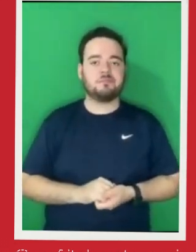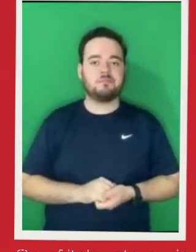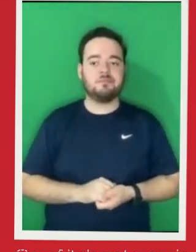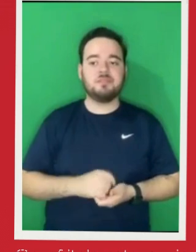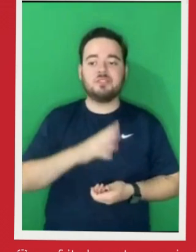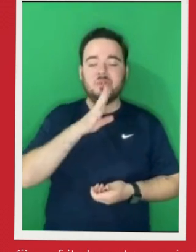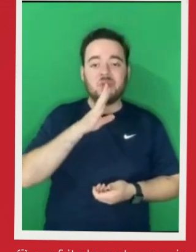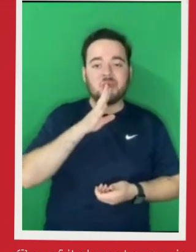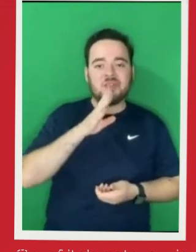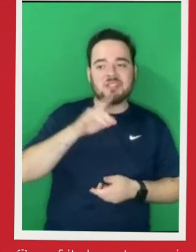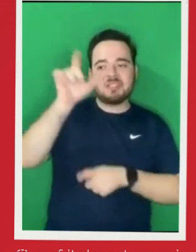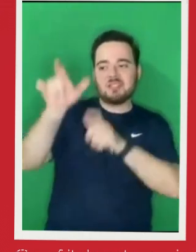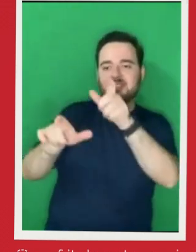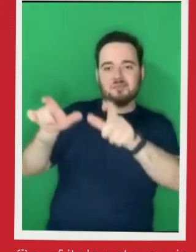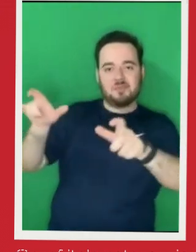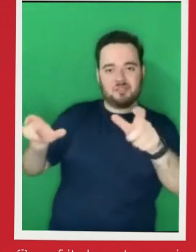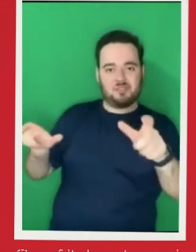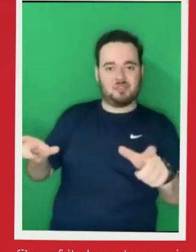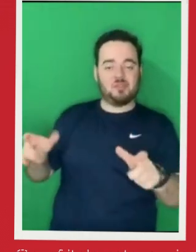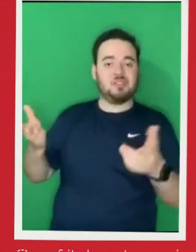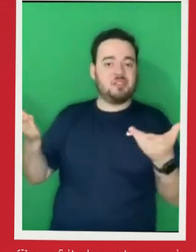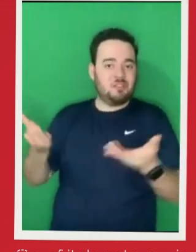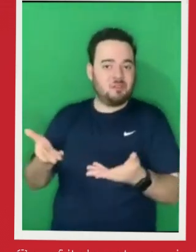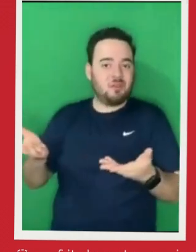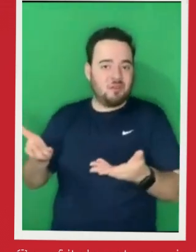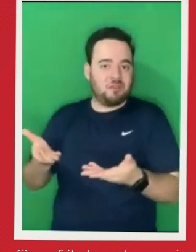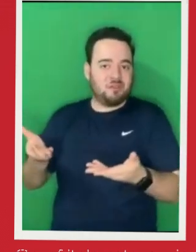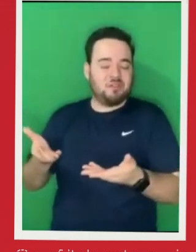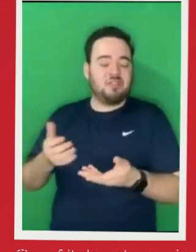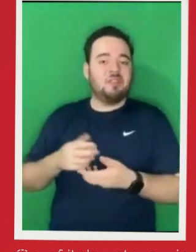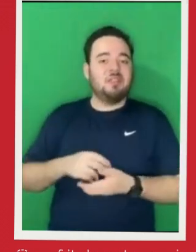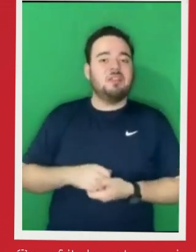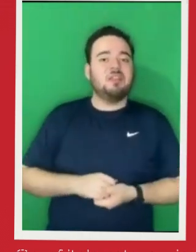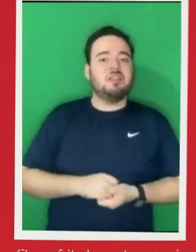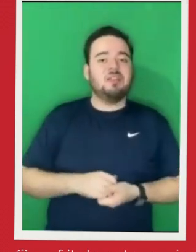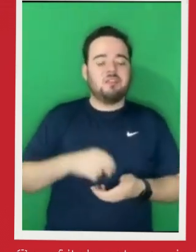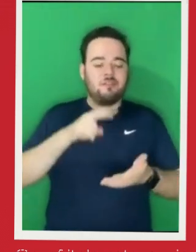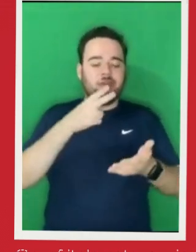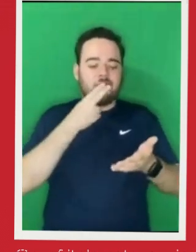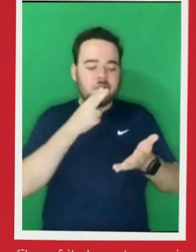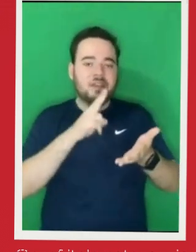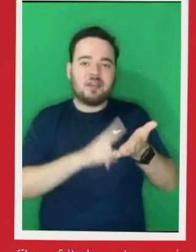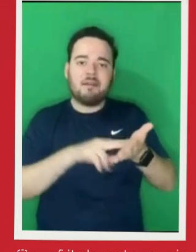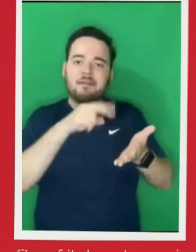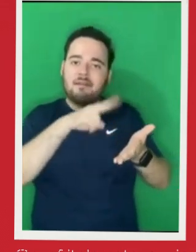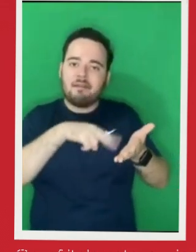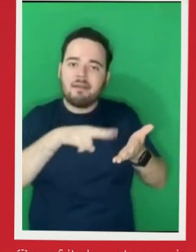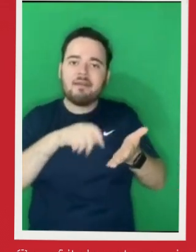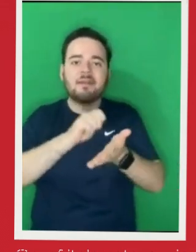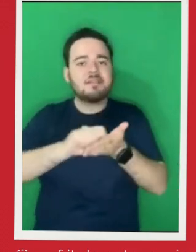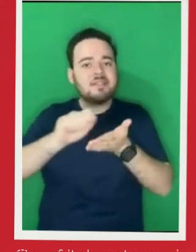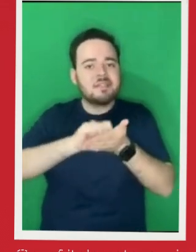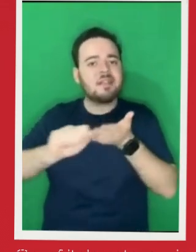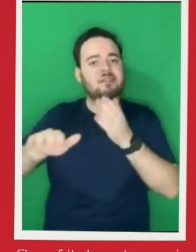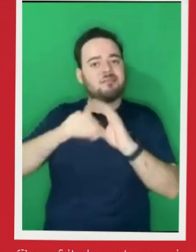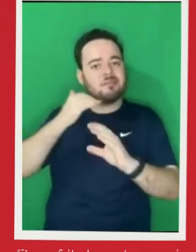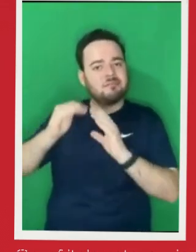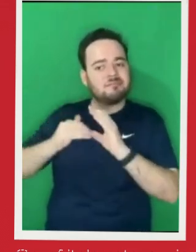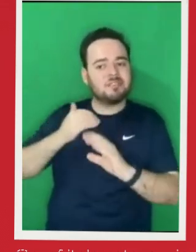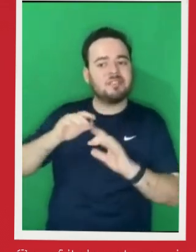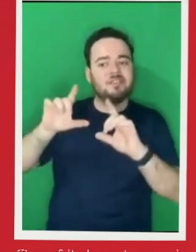Eu conheci muitas pessoas por aqui agora que vêm lendo carta e que me escrevem. Me